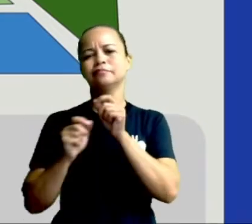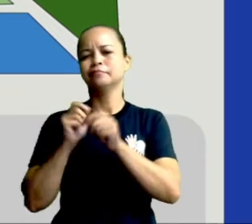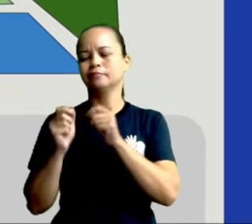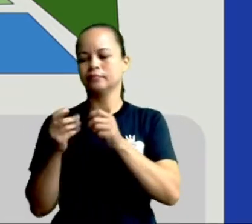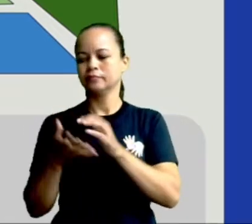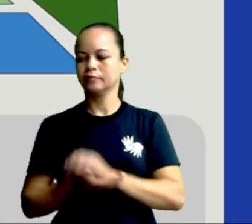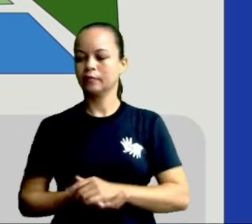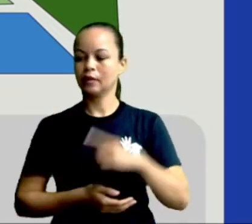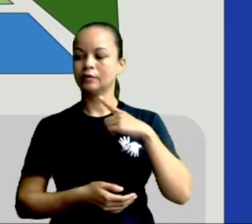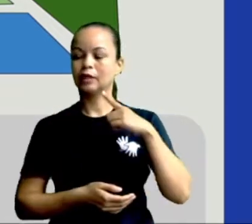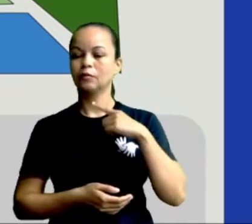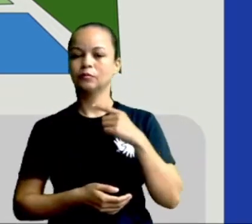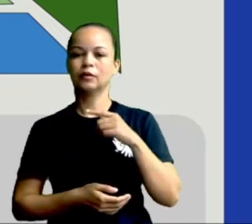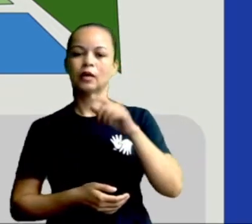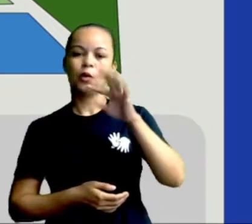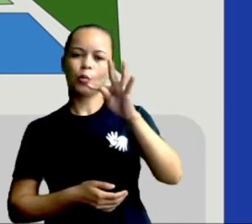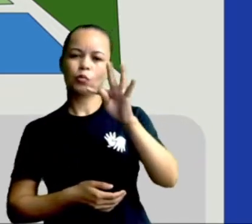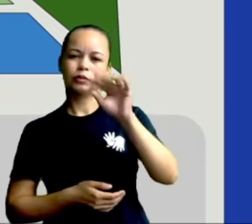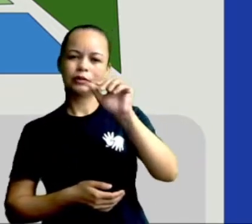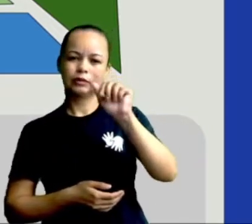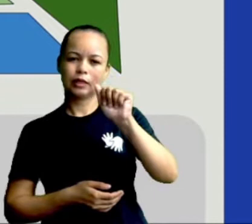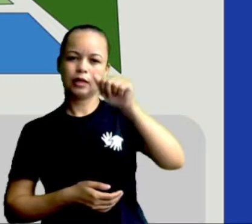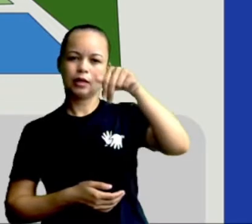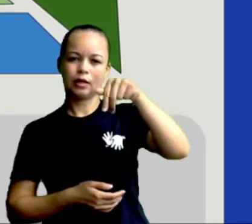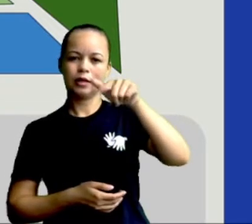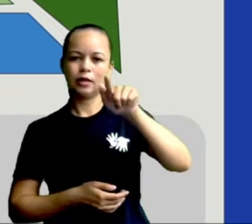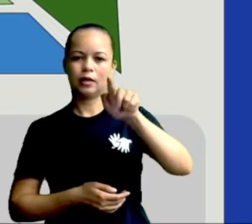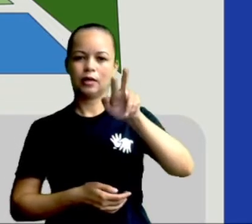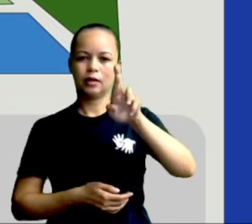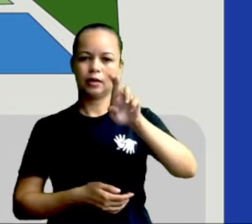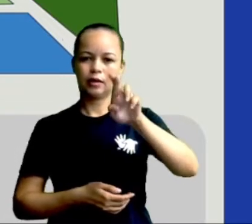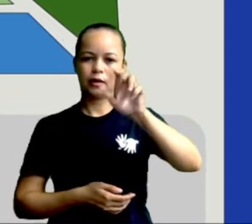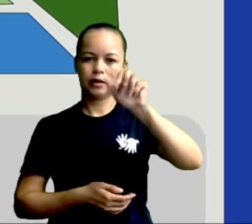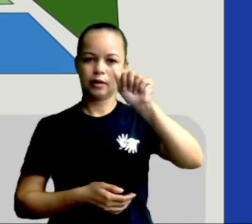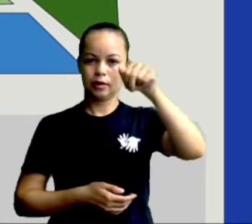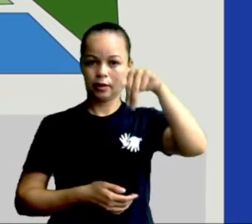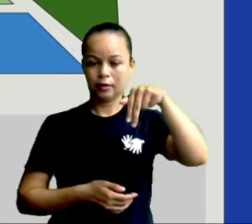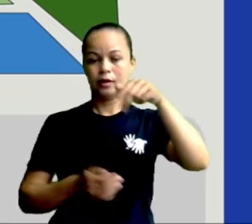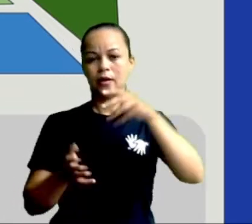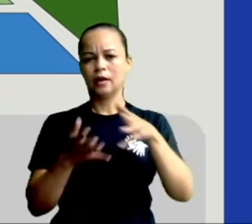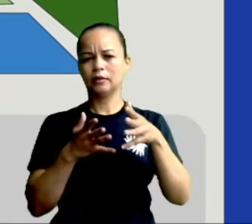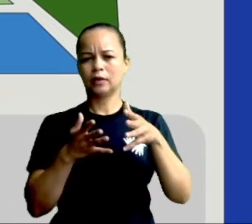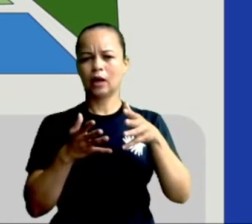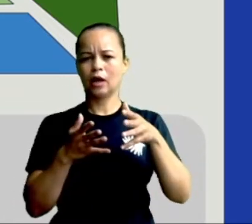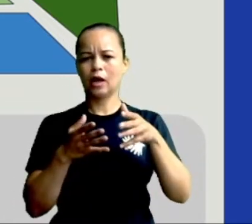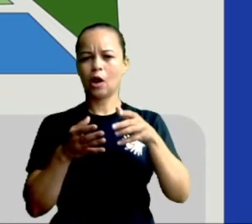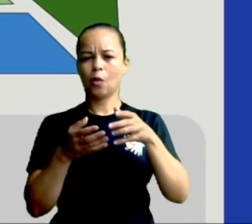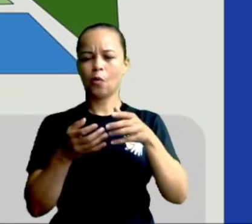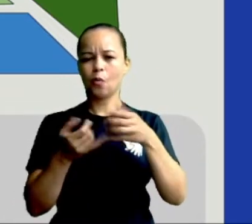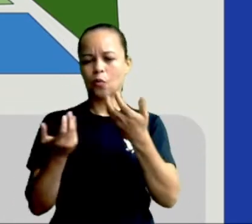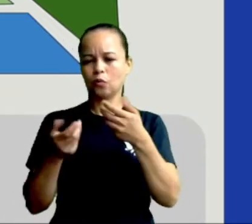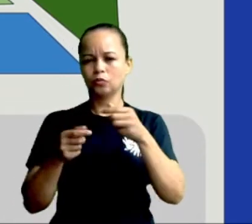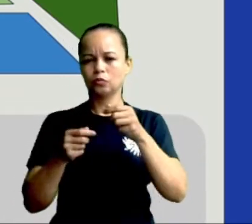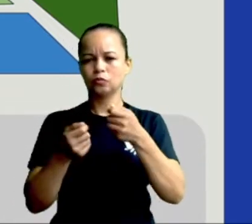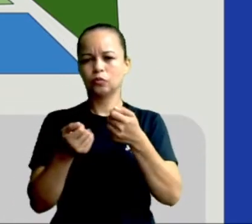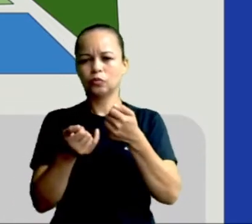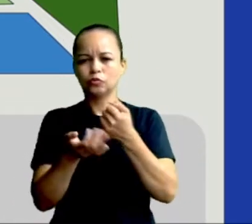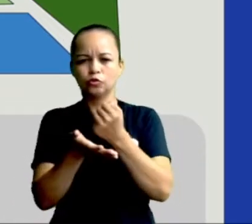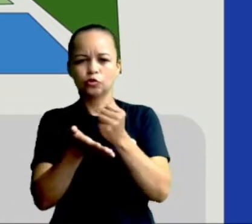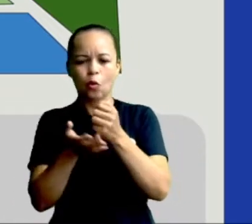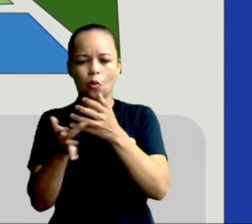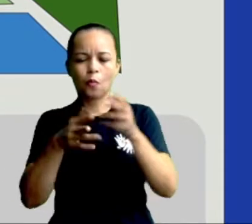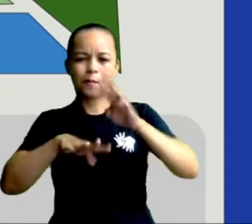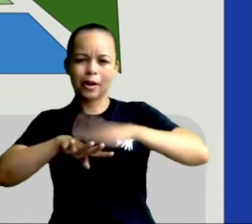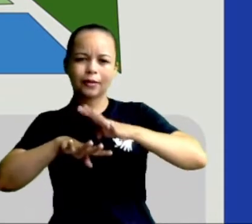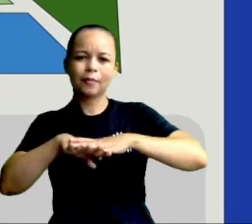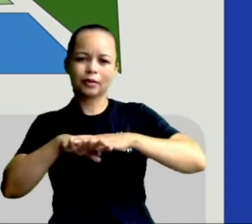Né? Um tangram, tá? É um jogo matemático que a gente utiliza para o trabalho com